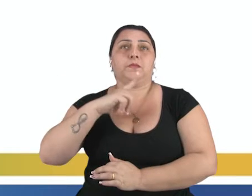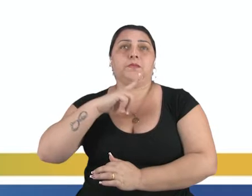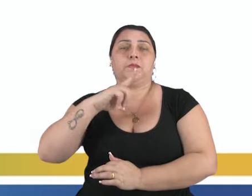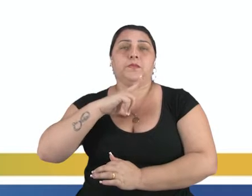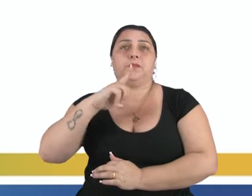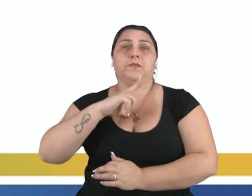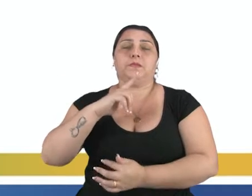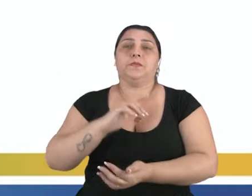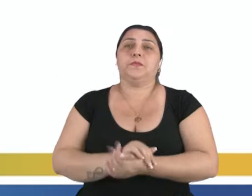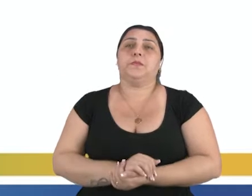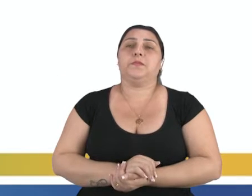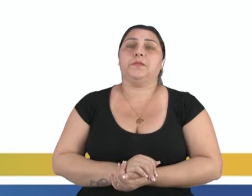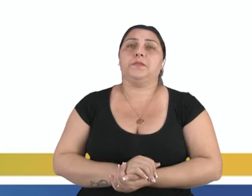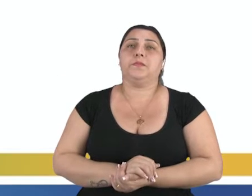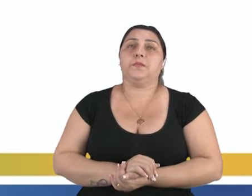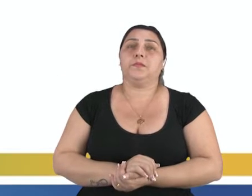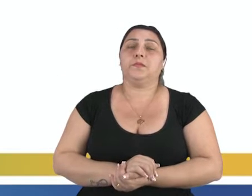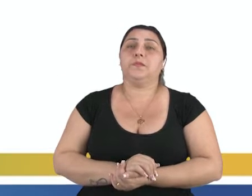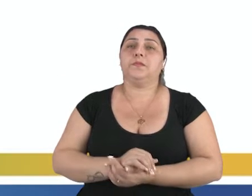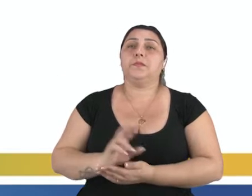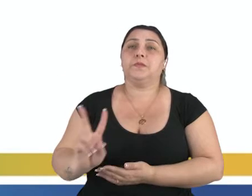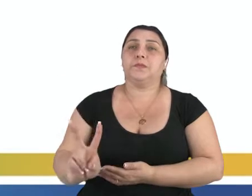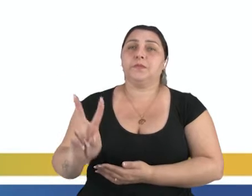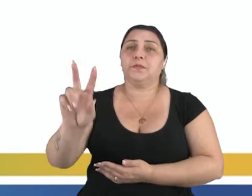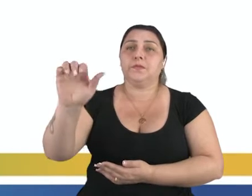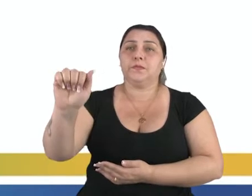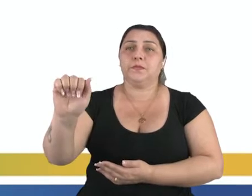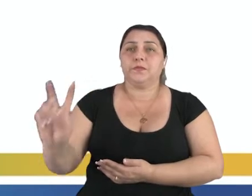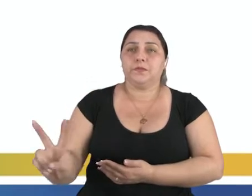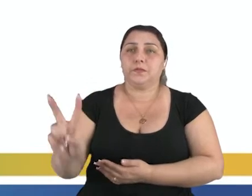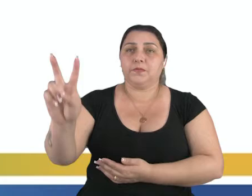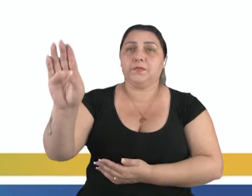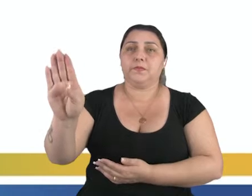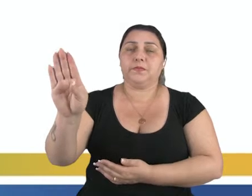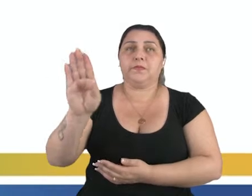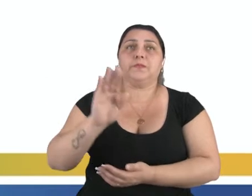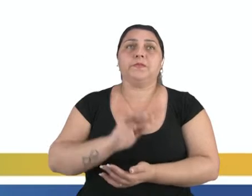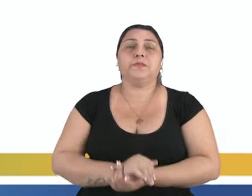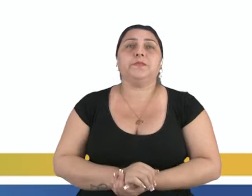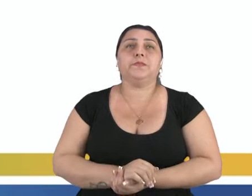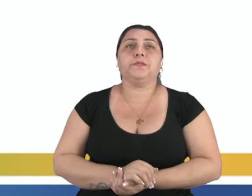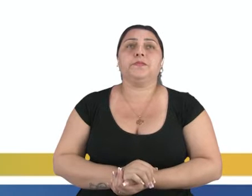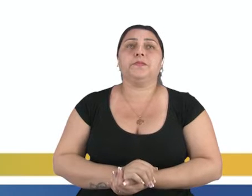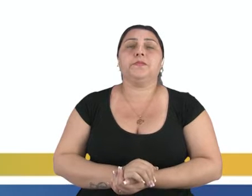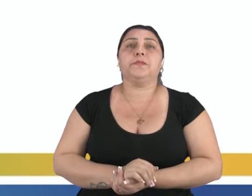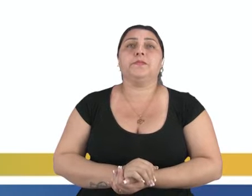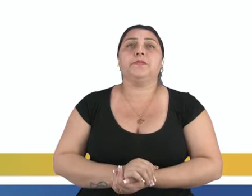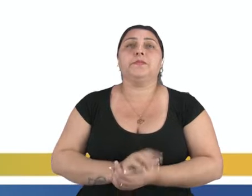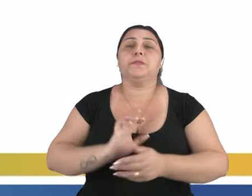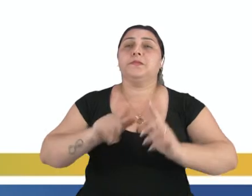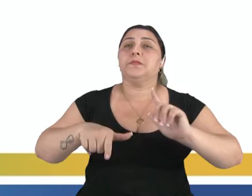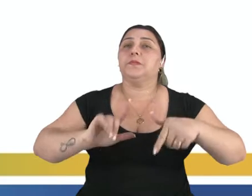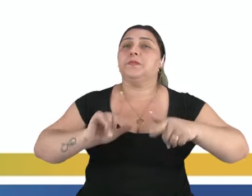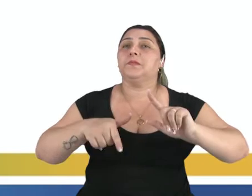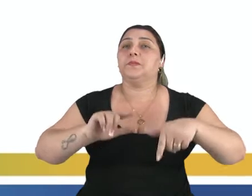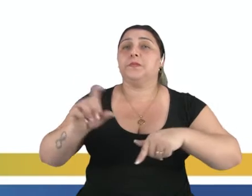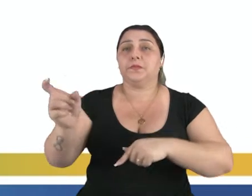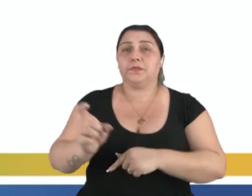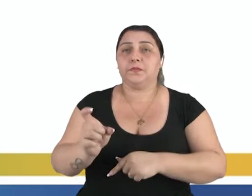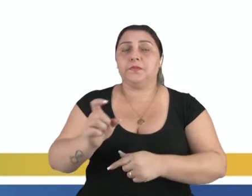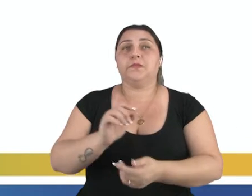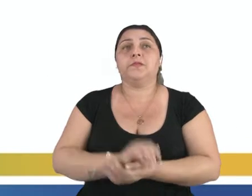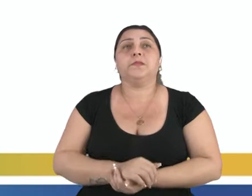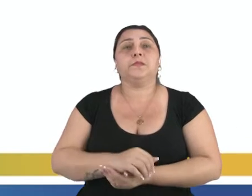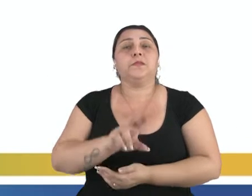o valor de b e a variável x, tudo bem? Então, olha só, o nosso valor de